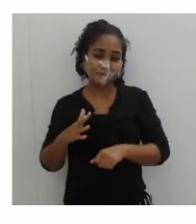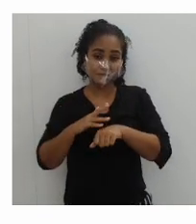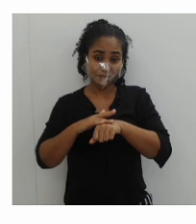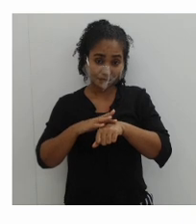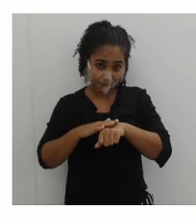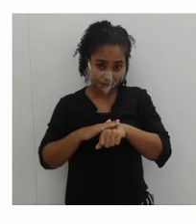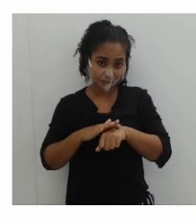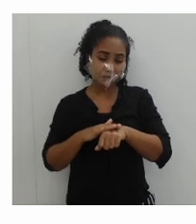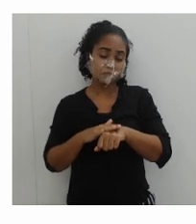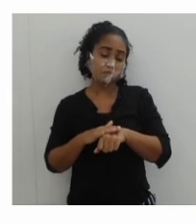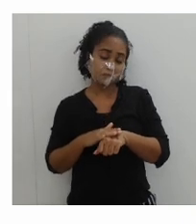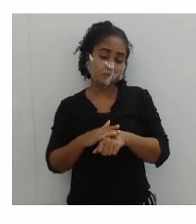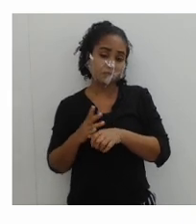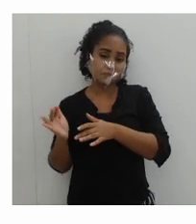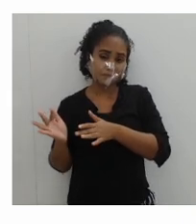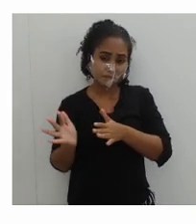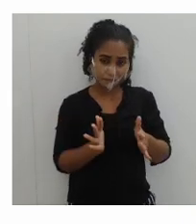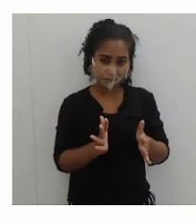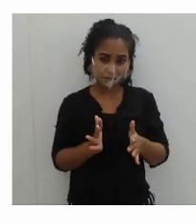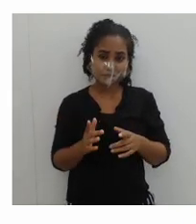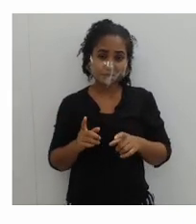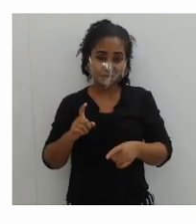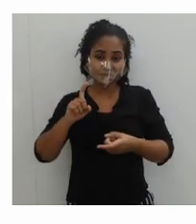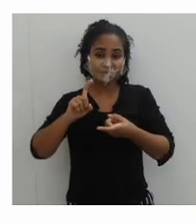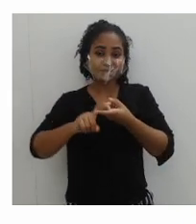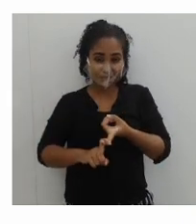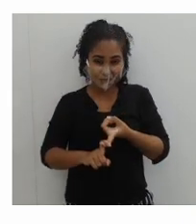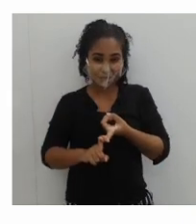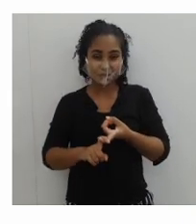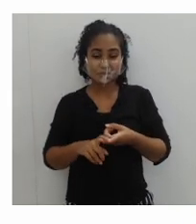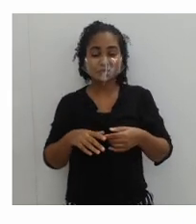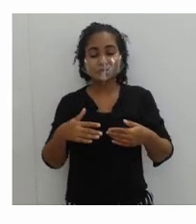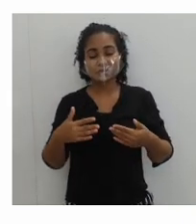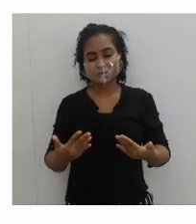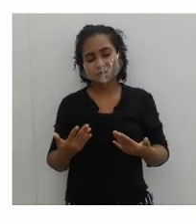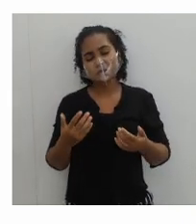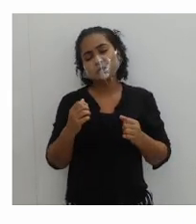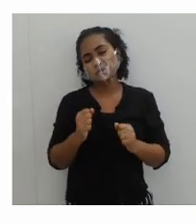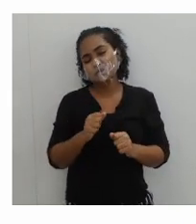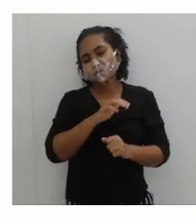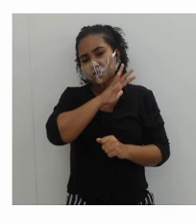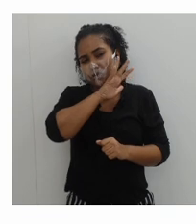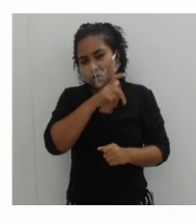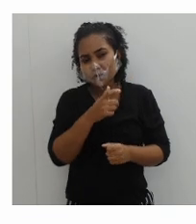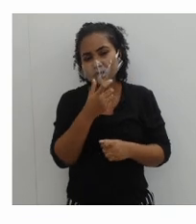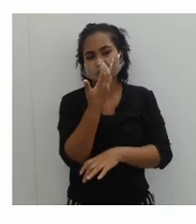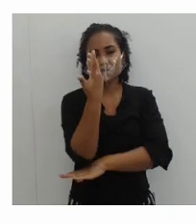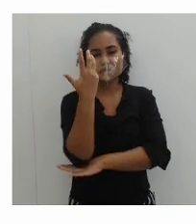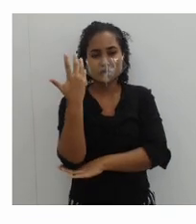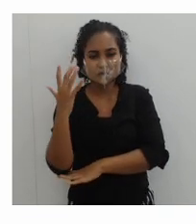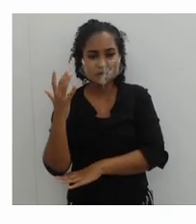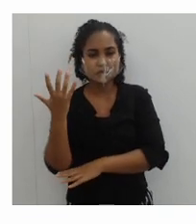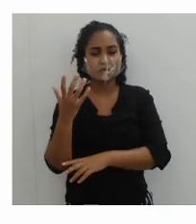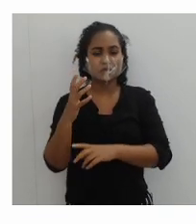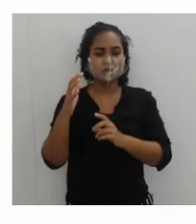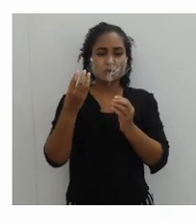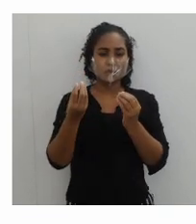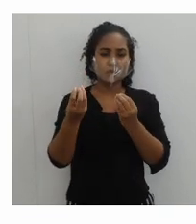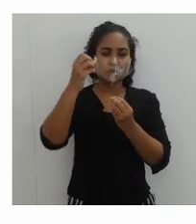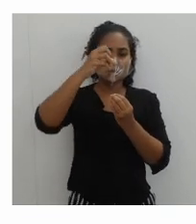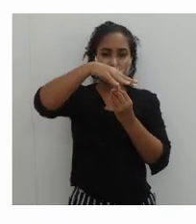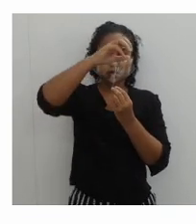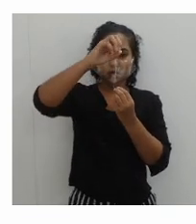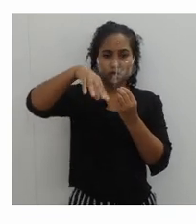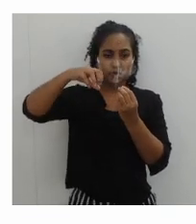doenças ao hospedeiro durante esse processo. Então, esses organismos podem ser animais, vegetais, fungos,